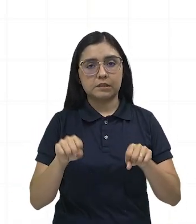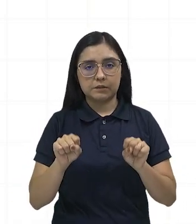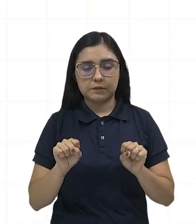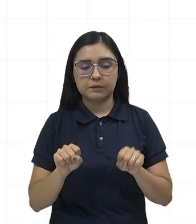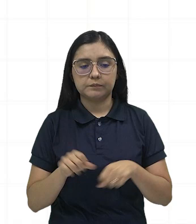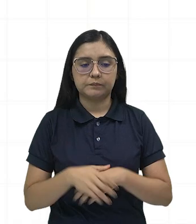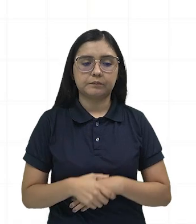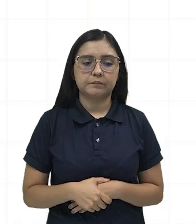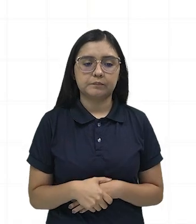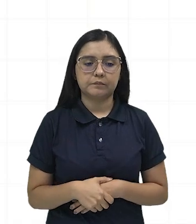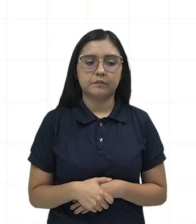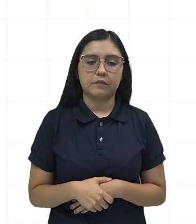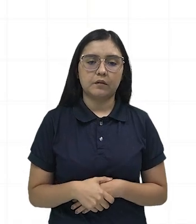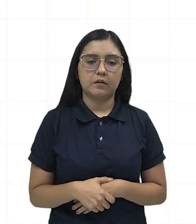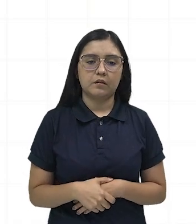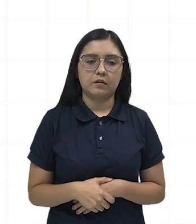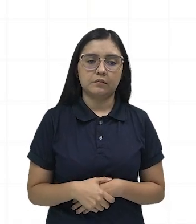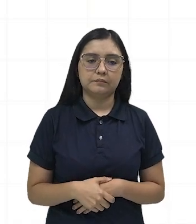motocicletas, ó,